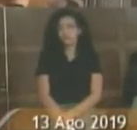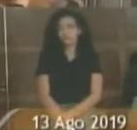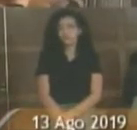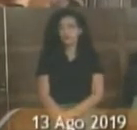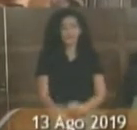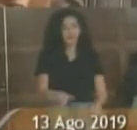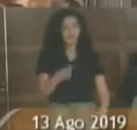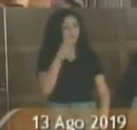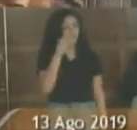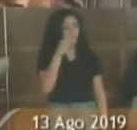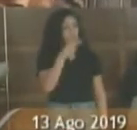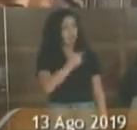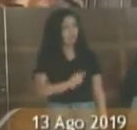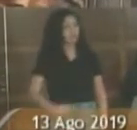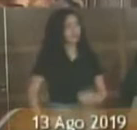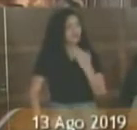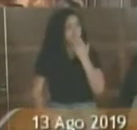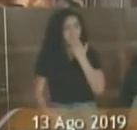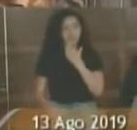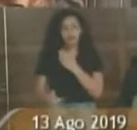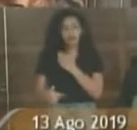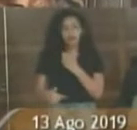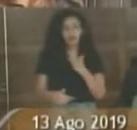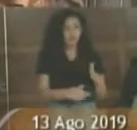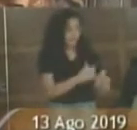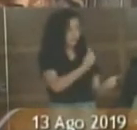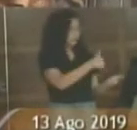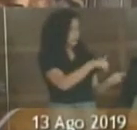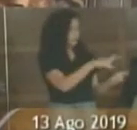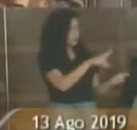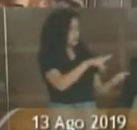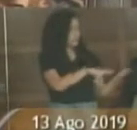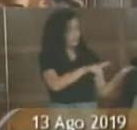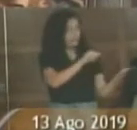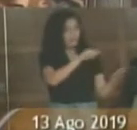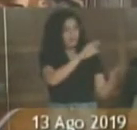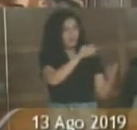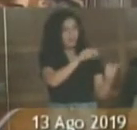Solicito ao segundo secretário que proceda a leitura da ata da sessão anterior, realizada no dia